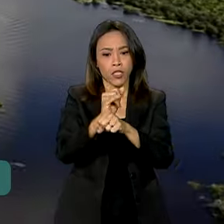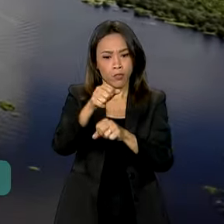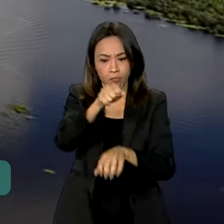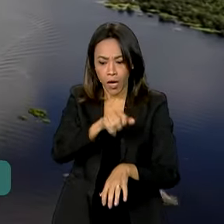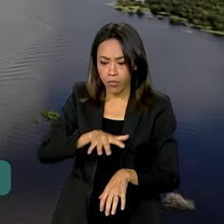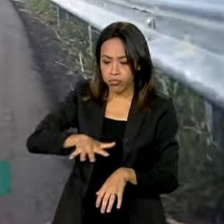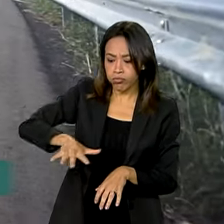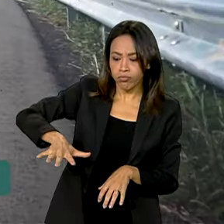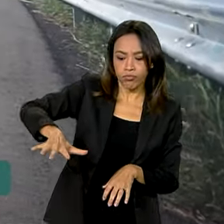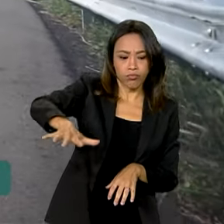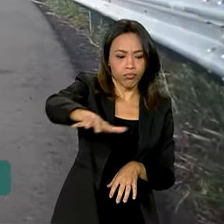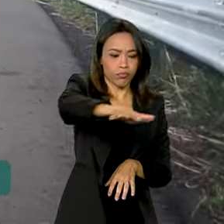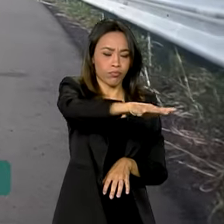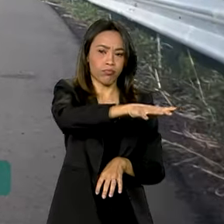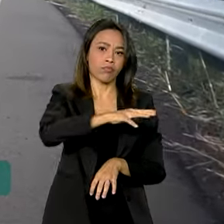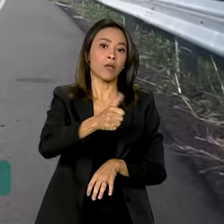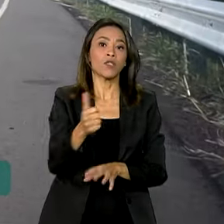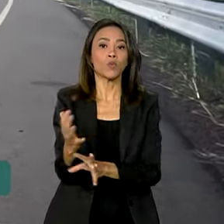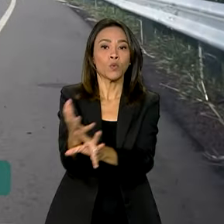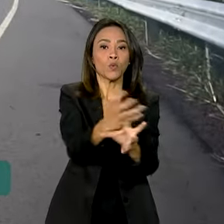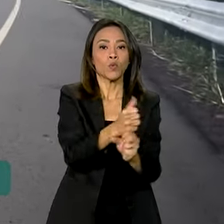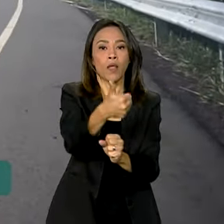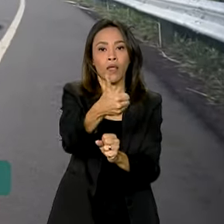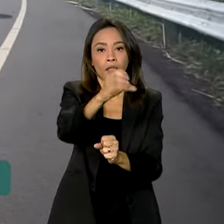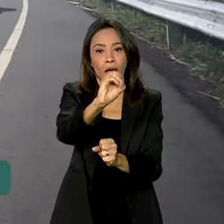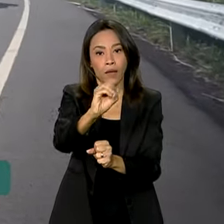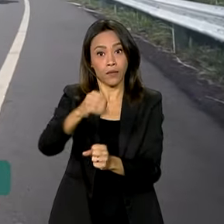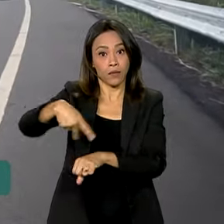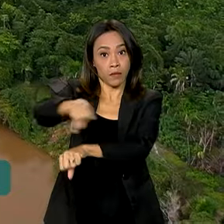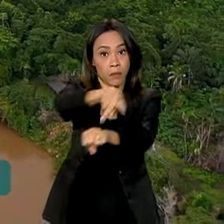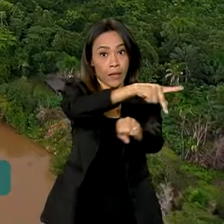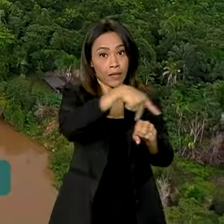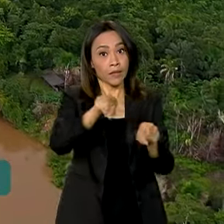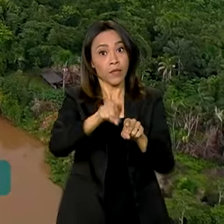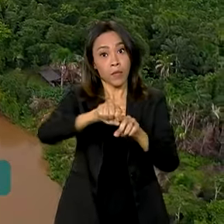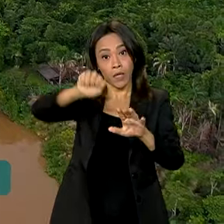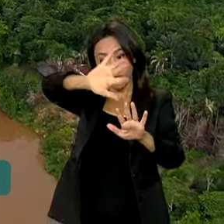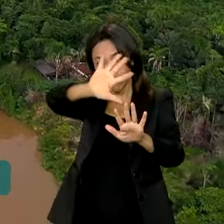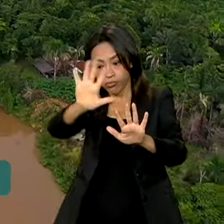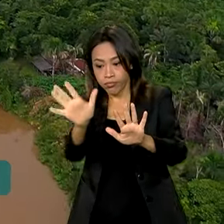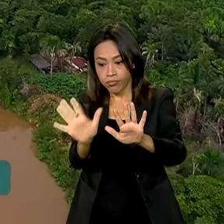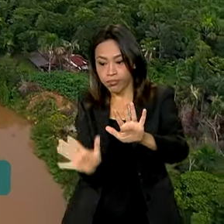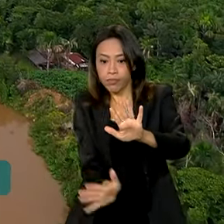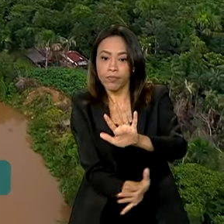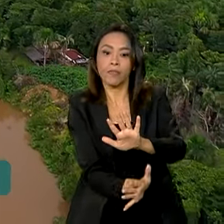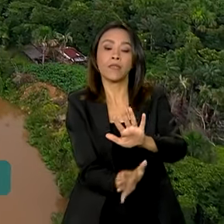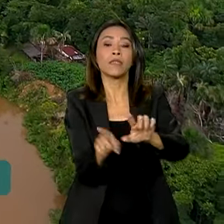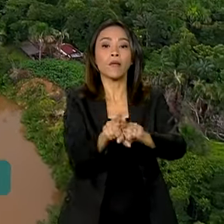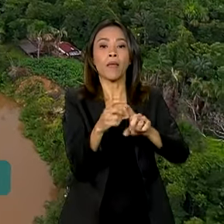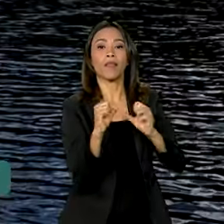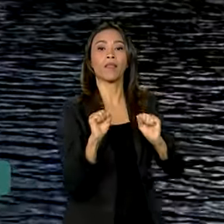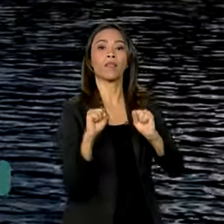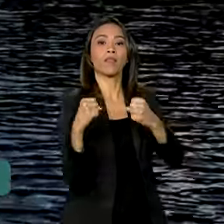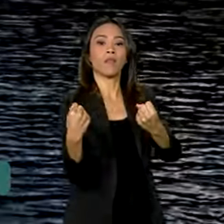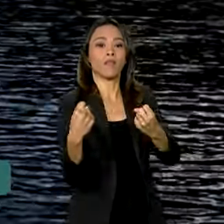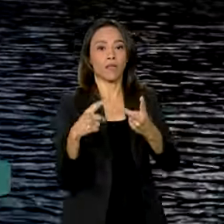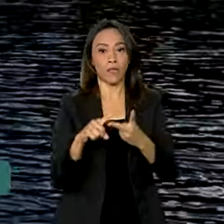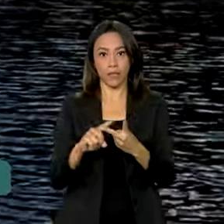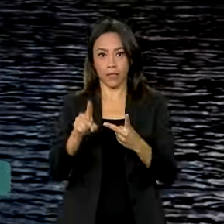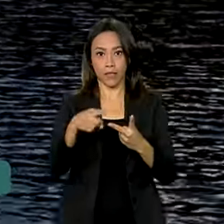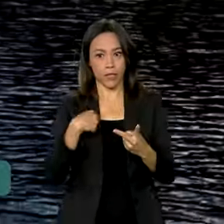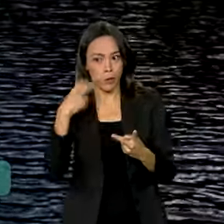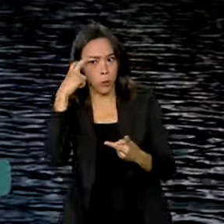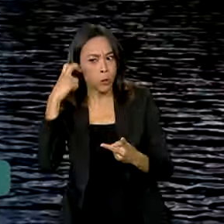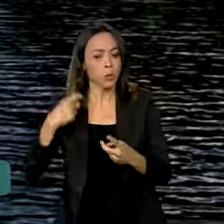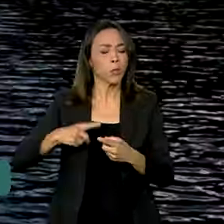territorial vizinha a 10 países e a fronteira marítima. Um dos objetivos também é a defesa, inteligência e combate